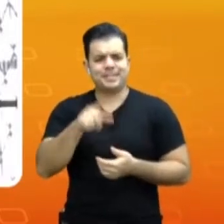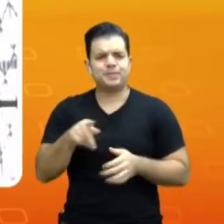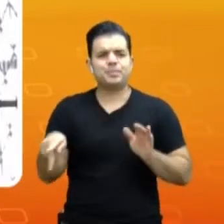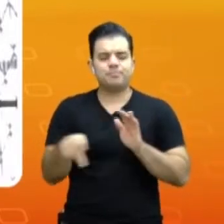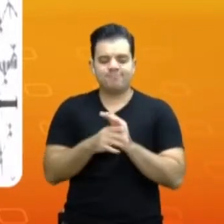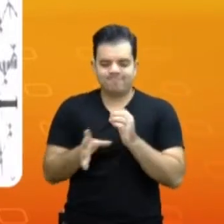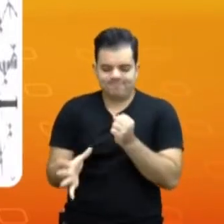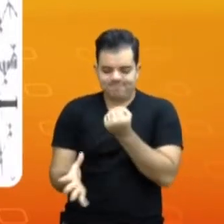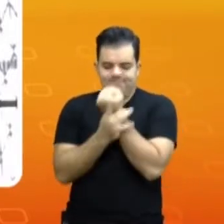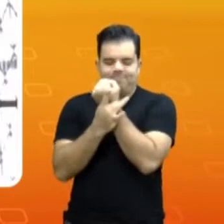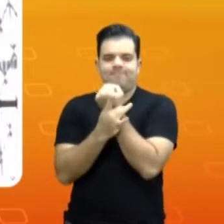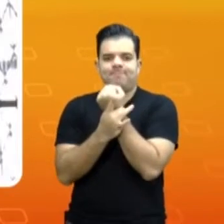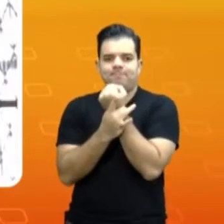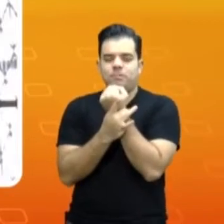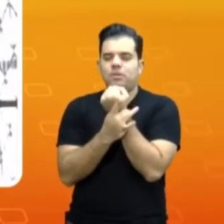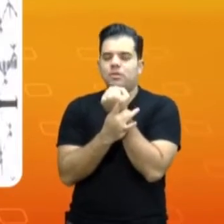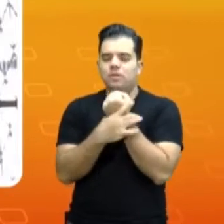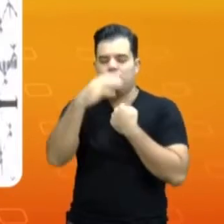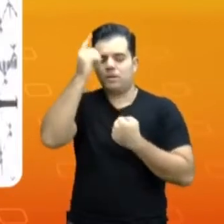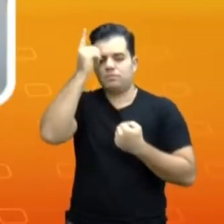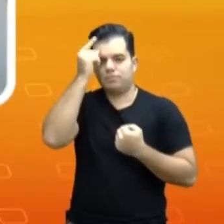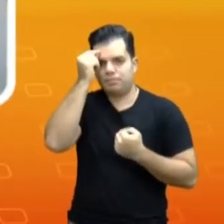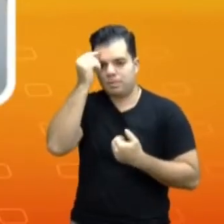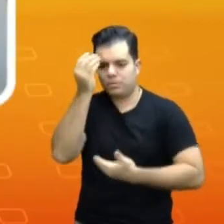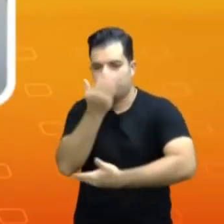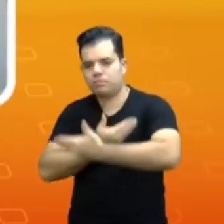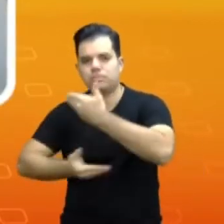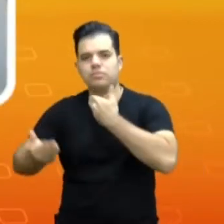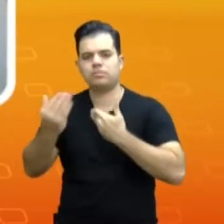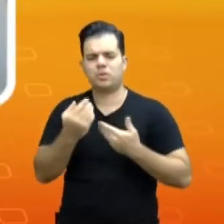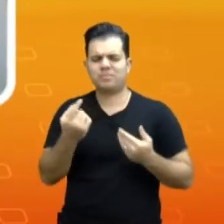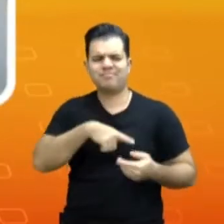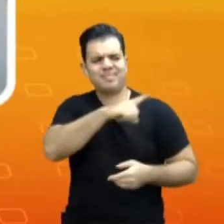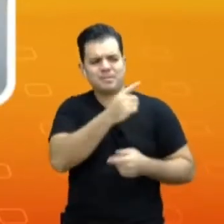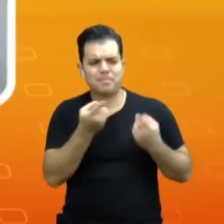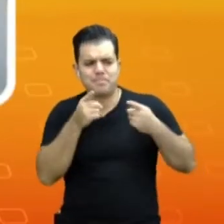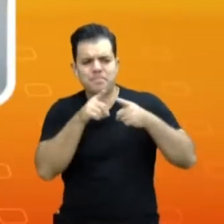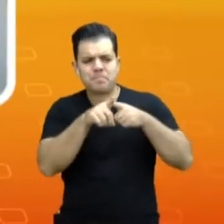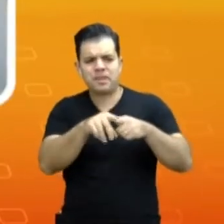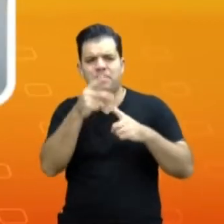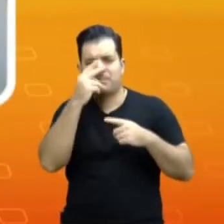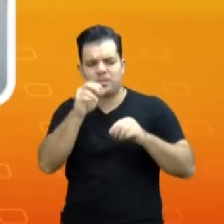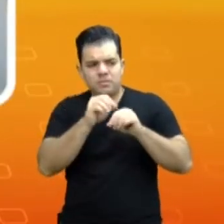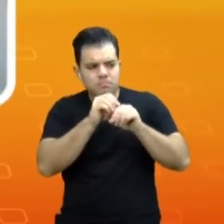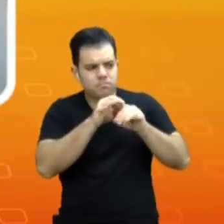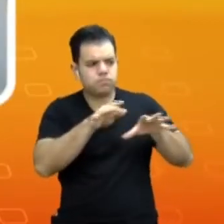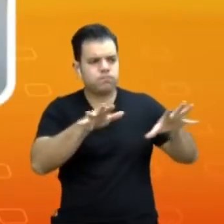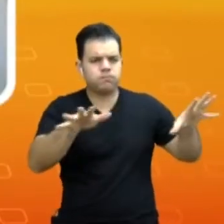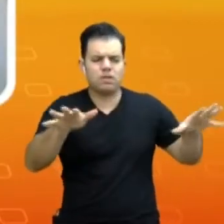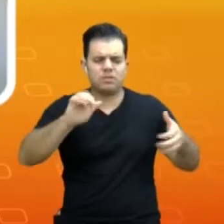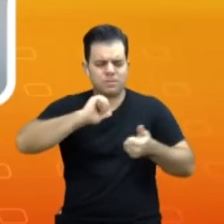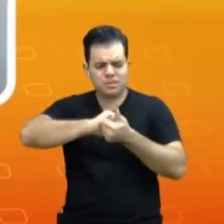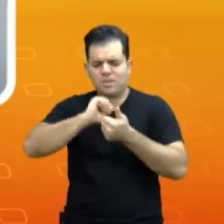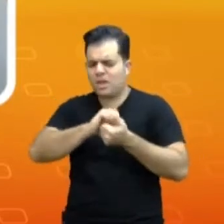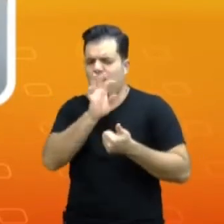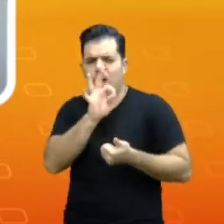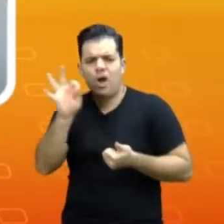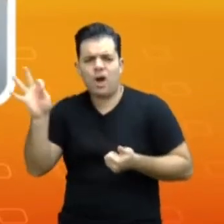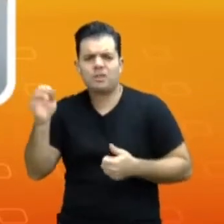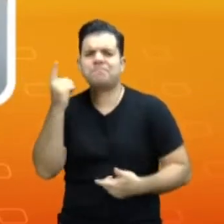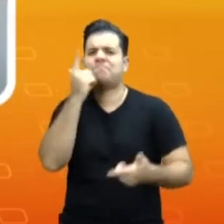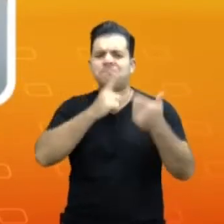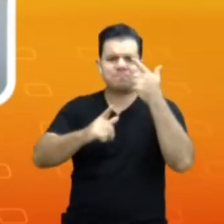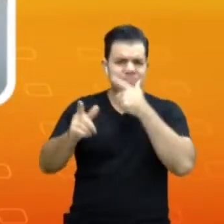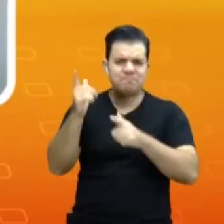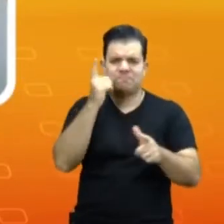uma segurança ali no transporte muito grande, né? A gente contou aí com um parceiro que fez uma entrega excelente, até o Thiago comentou,